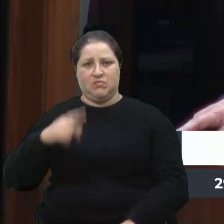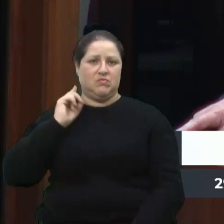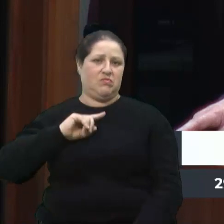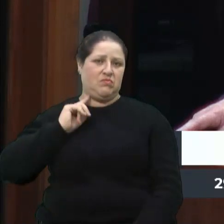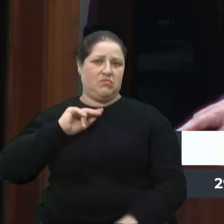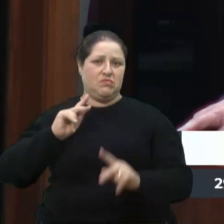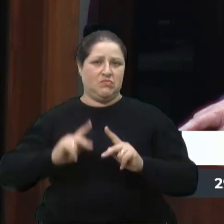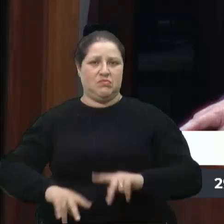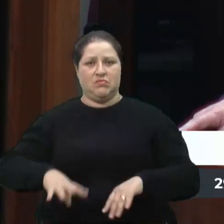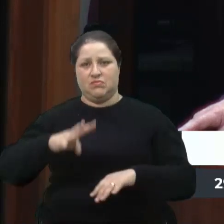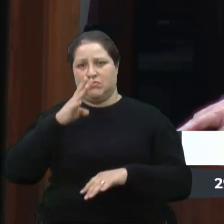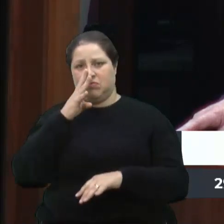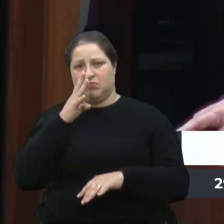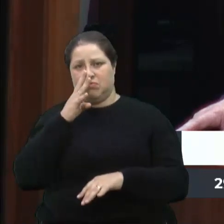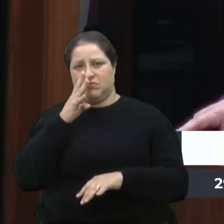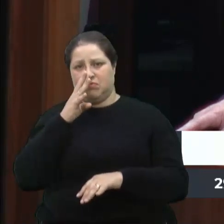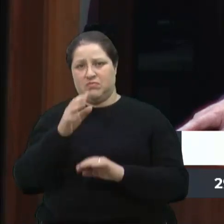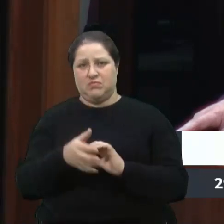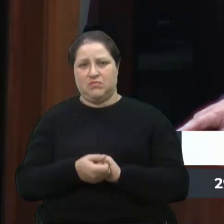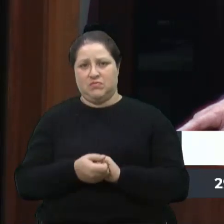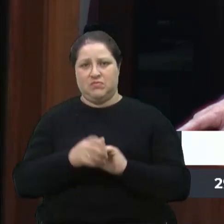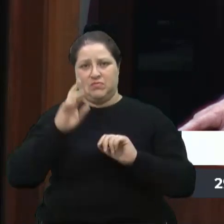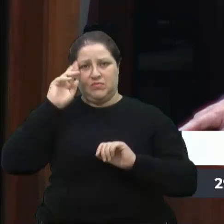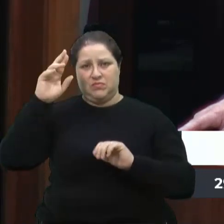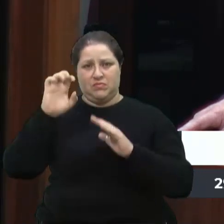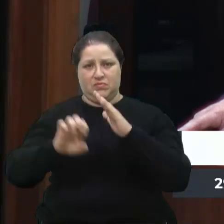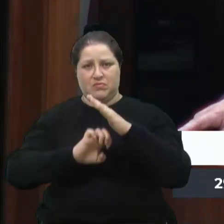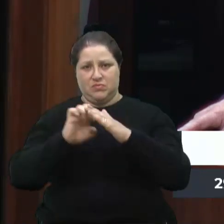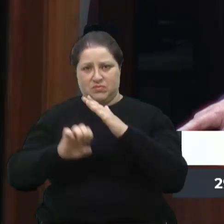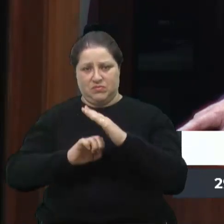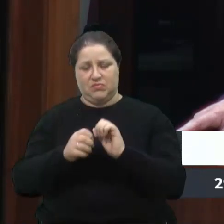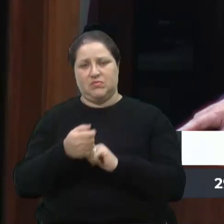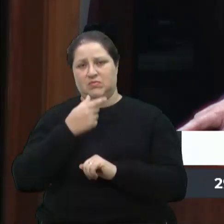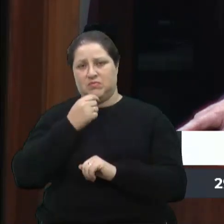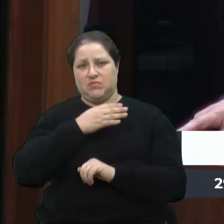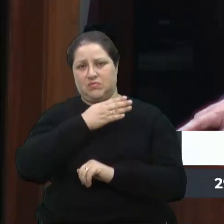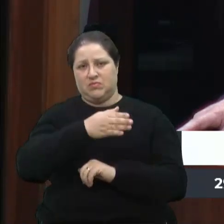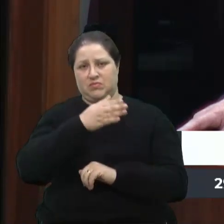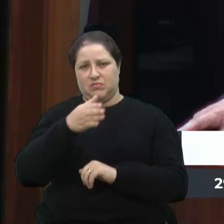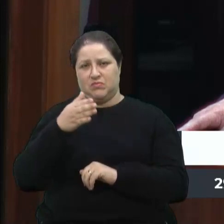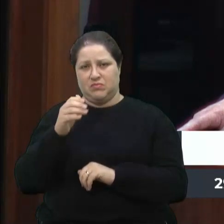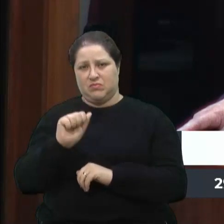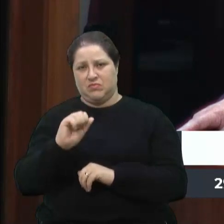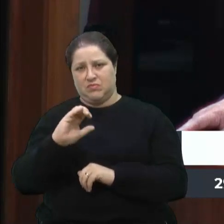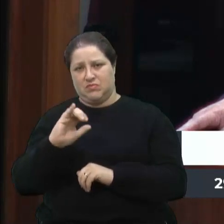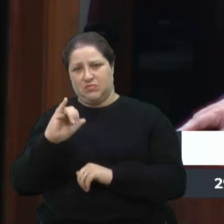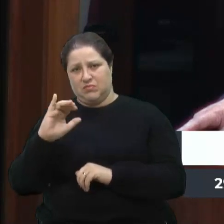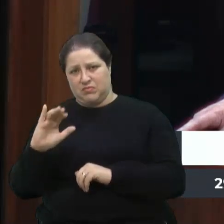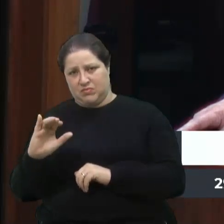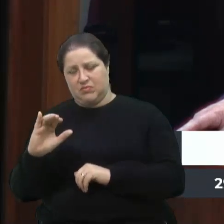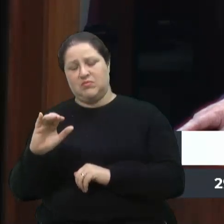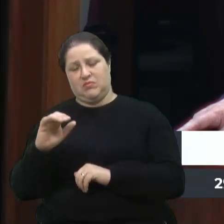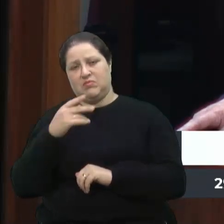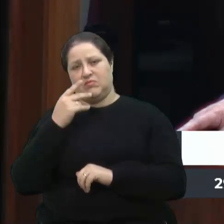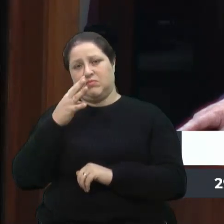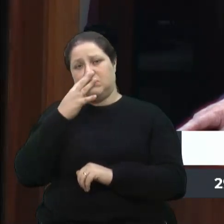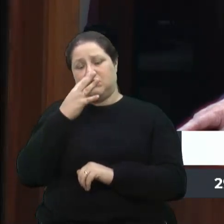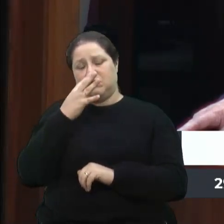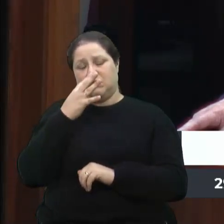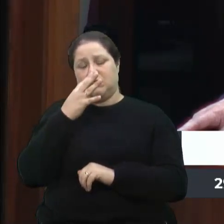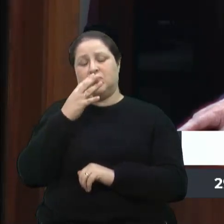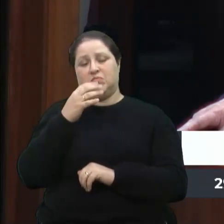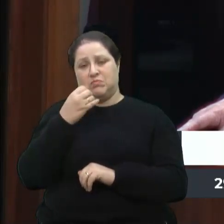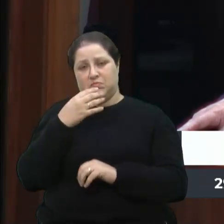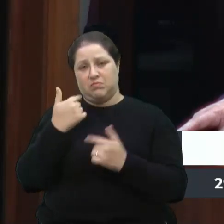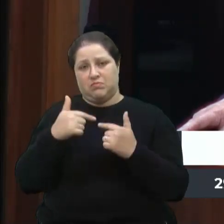ficava impressionado. Os empresários até, que ele foi na SIX também conversar, todo mundo disse assim: pô, que trabalho bem feito. É